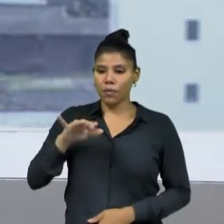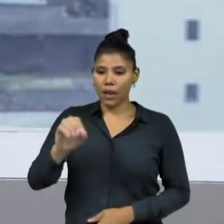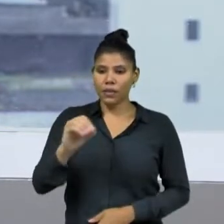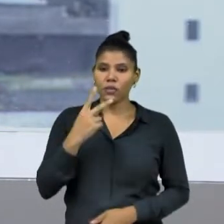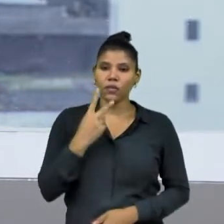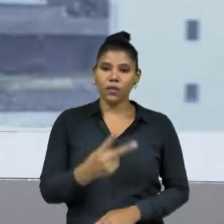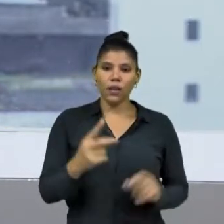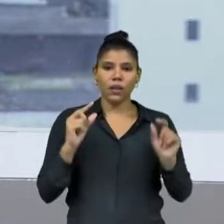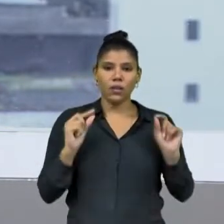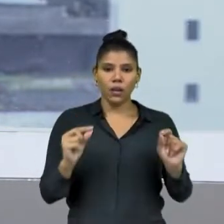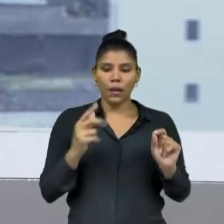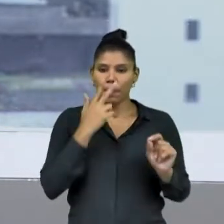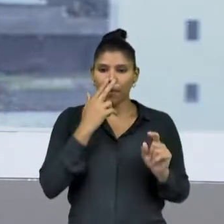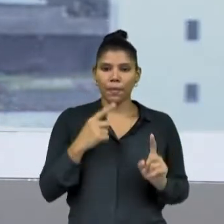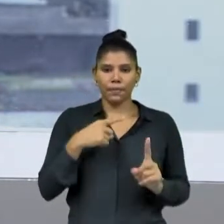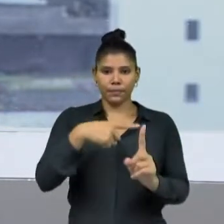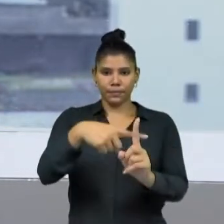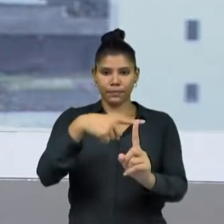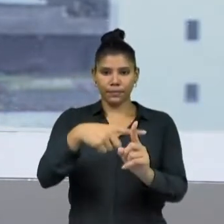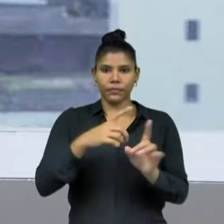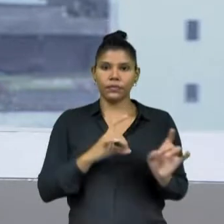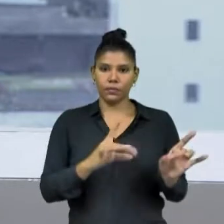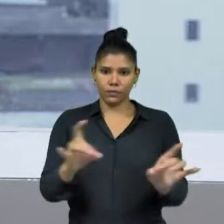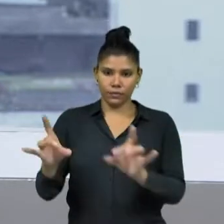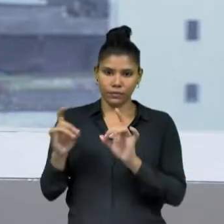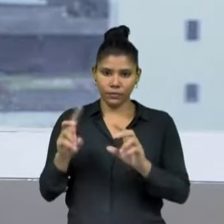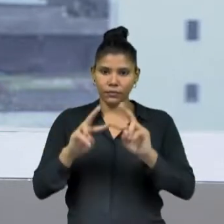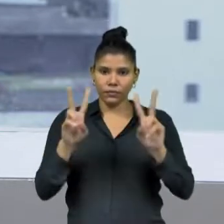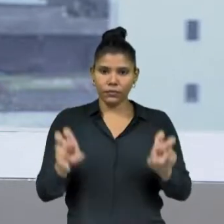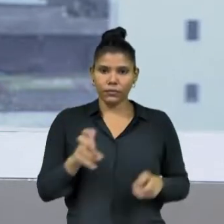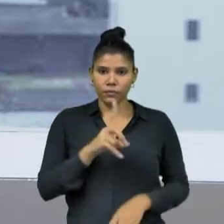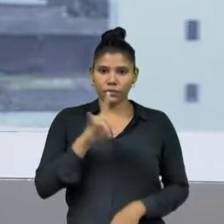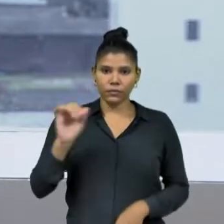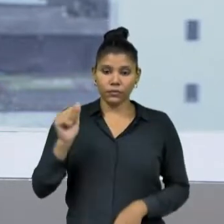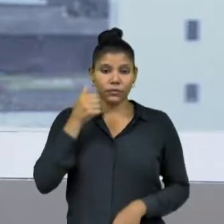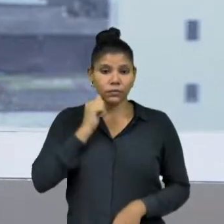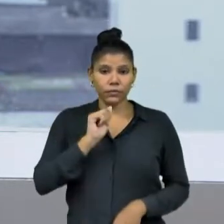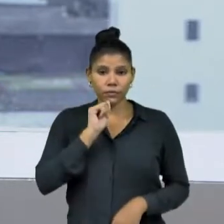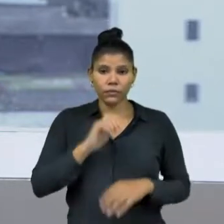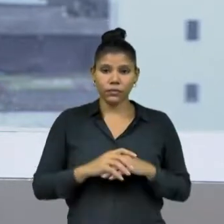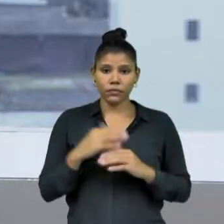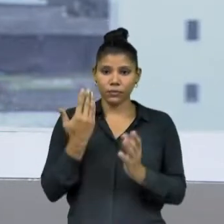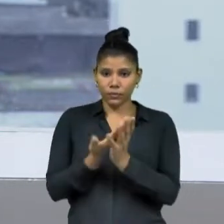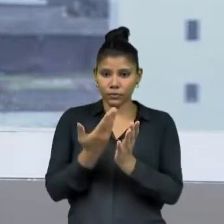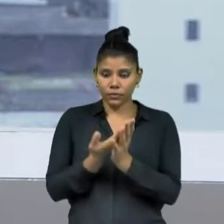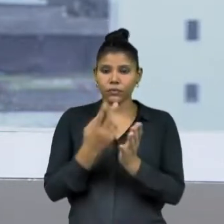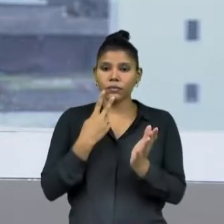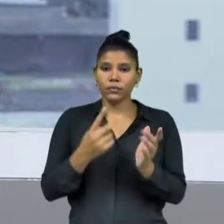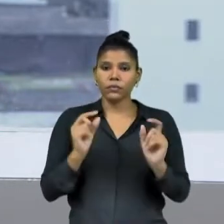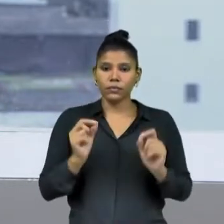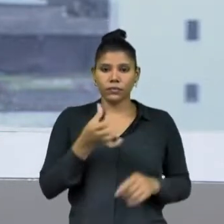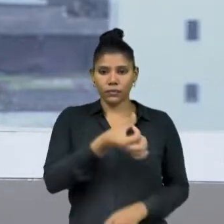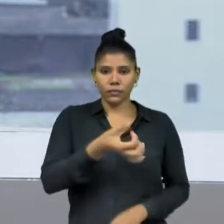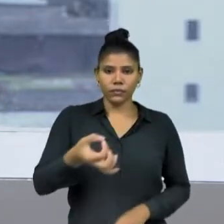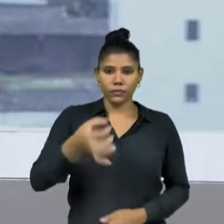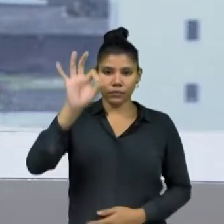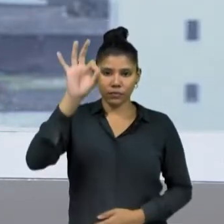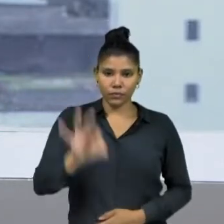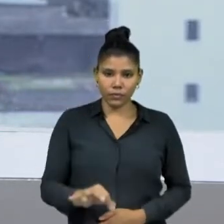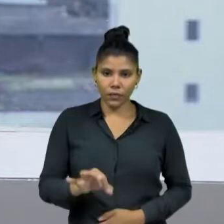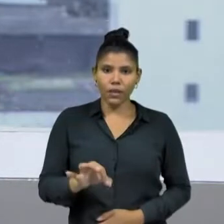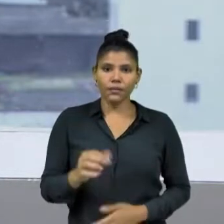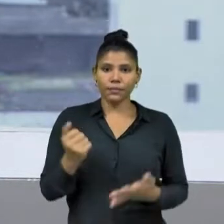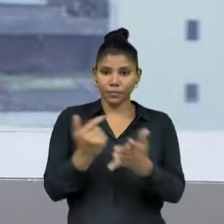tendência positiva para as vendas relativas ao Dia das Mães. Segundo o estudo, quase 60% dos